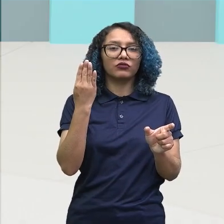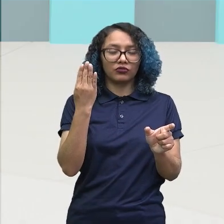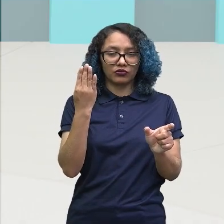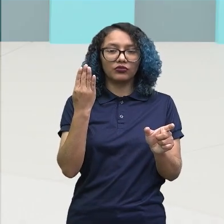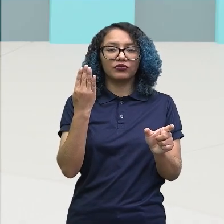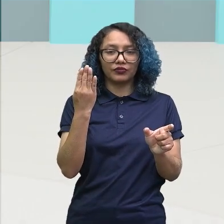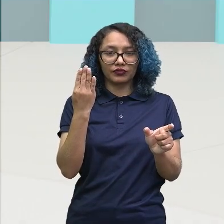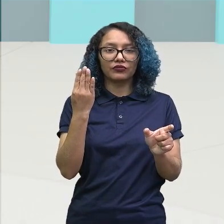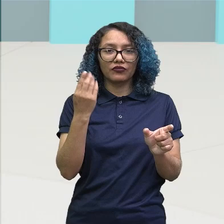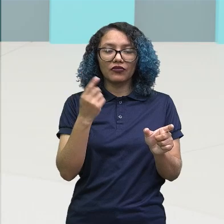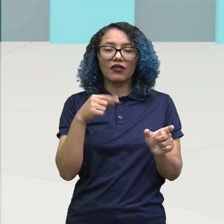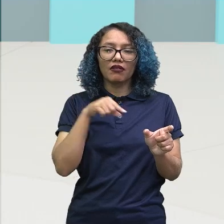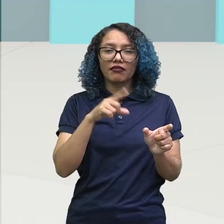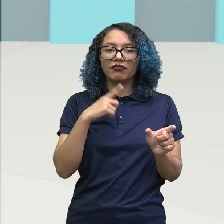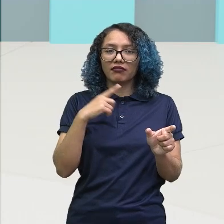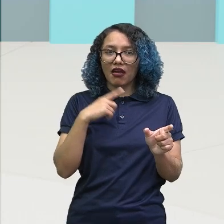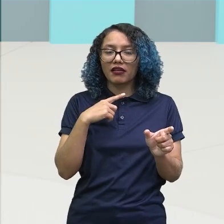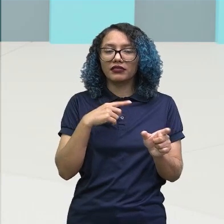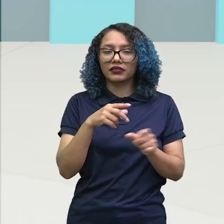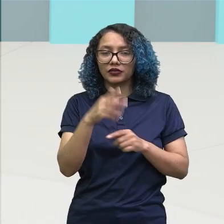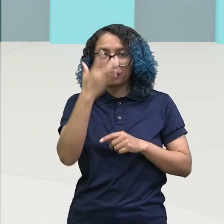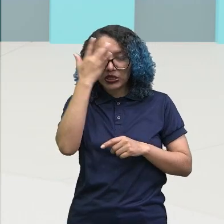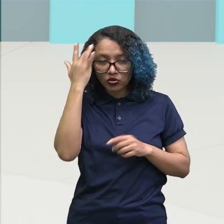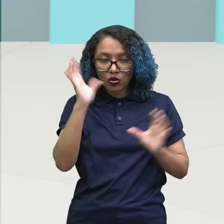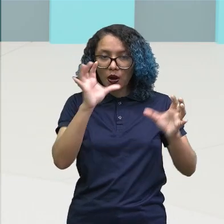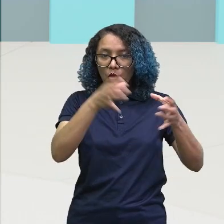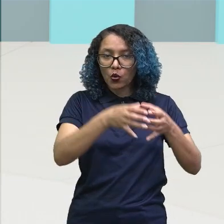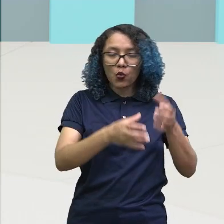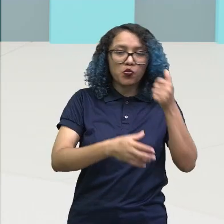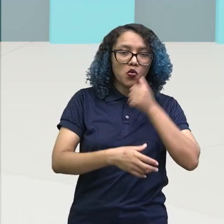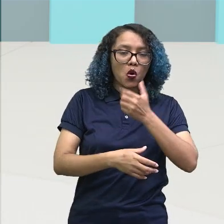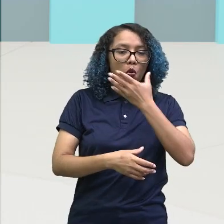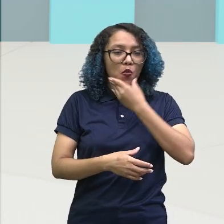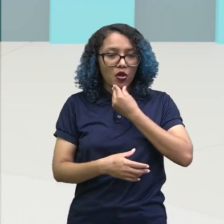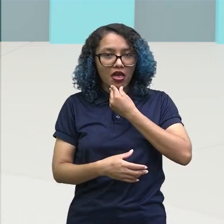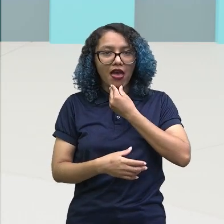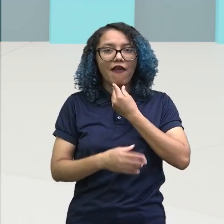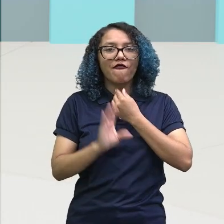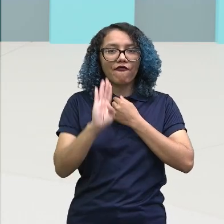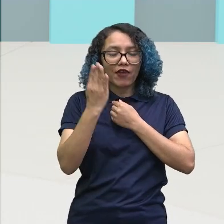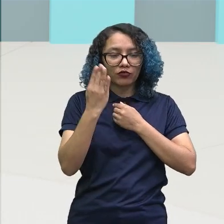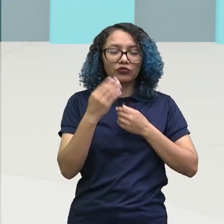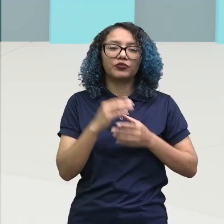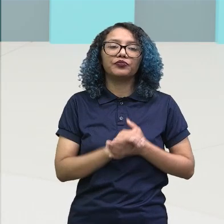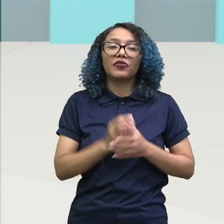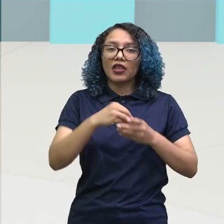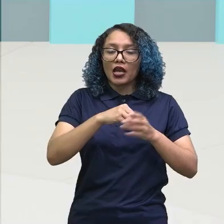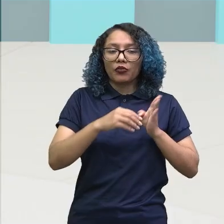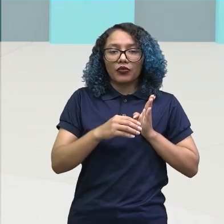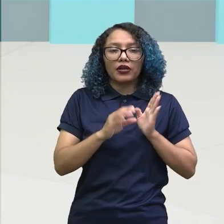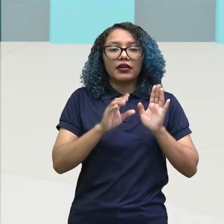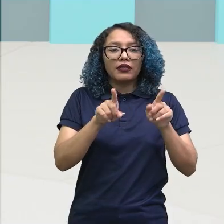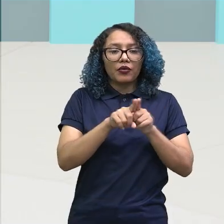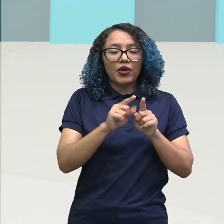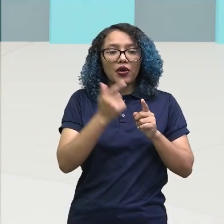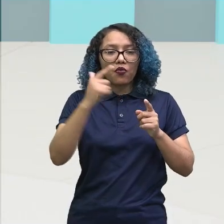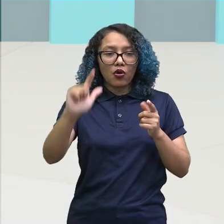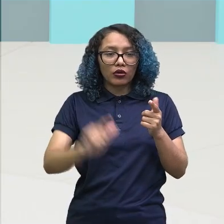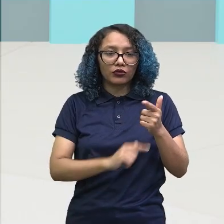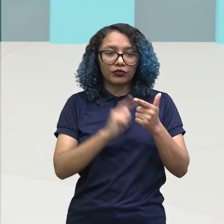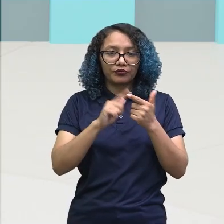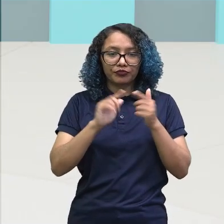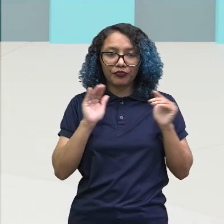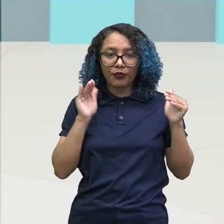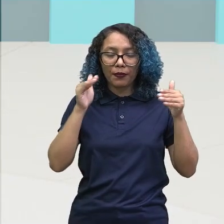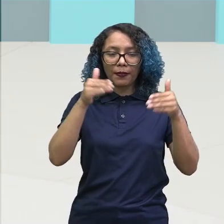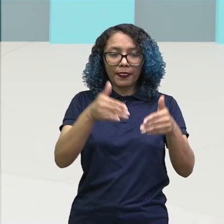desses homens e mulheres, tá bom? E dessas mulheres, na verdade. Depois nós vamos ter a objetividade. Eu não quero trabalhar